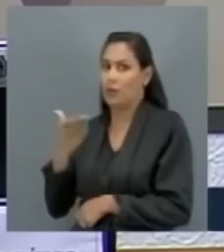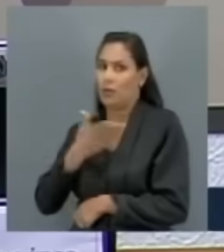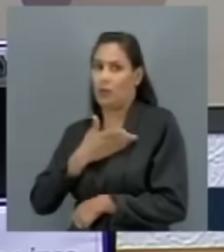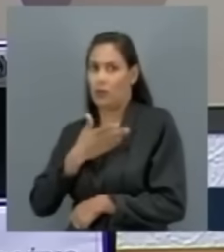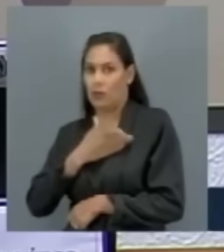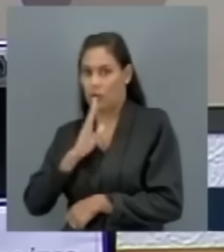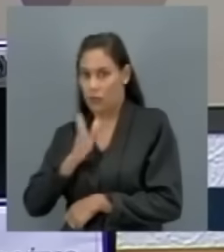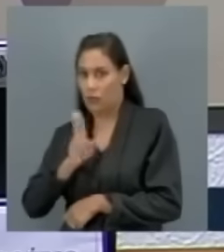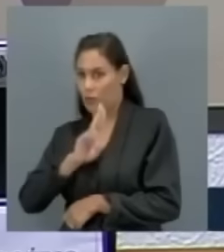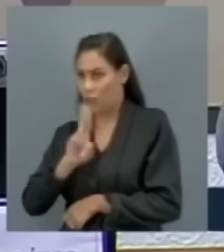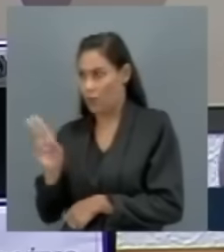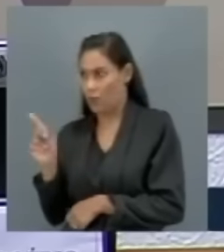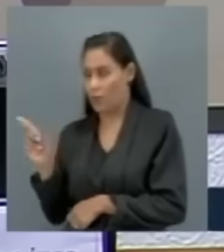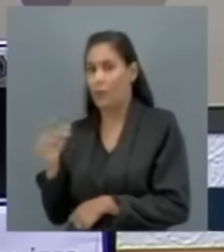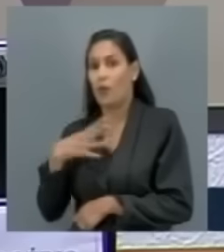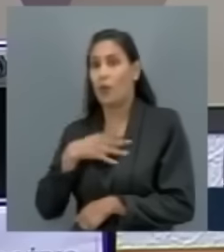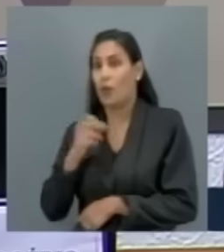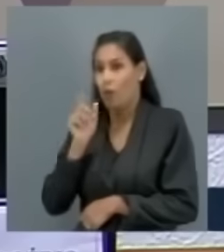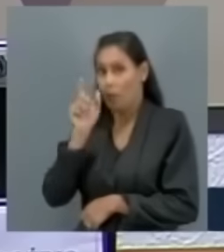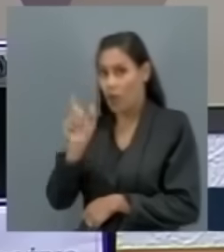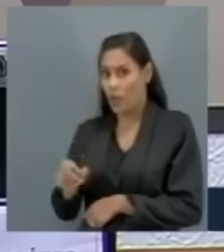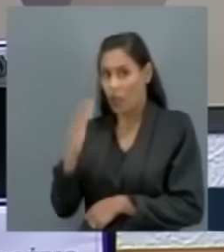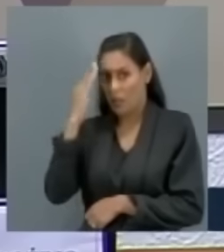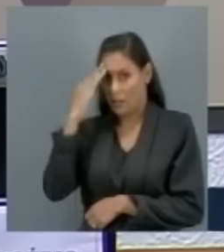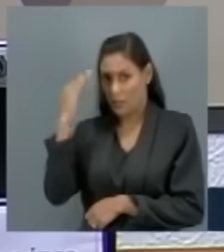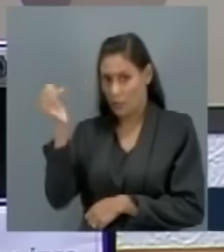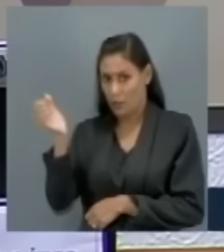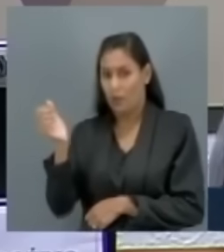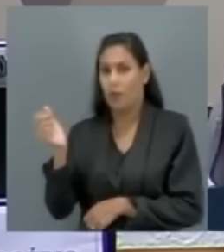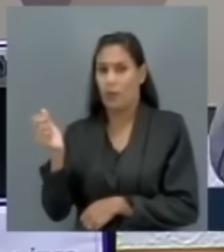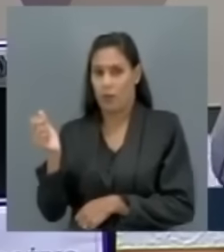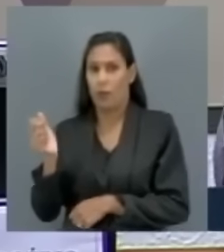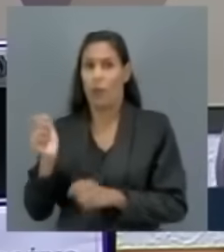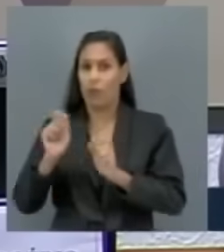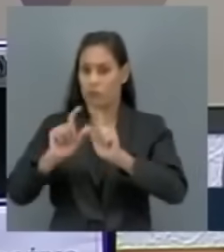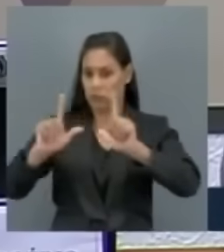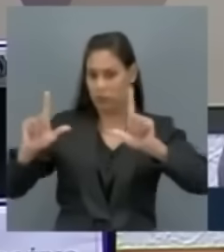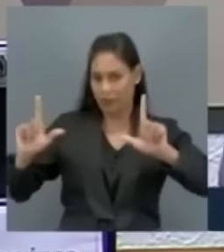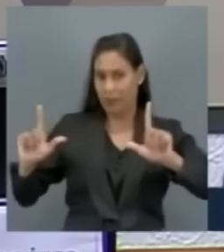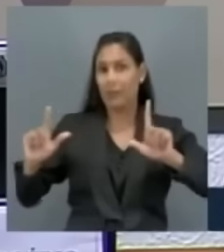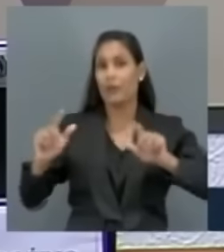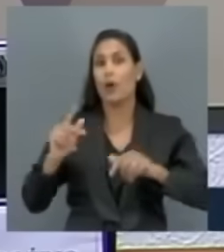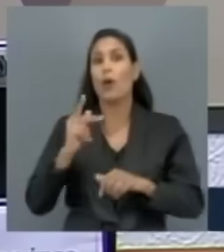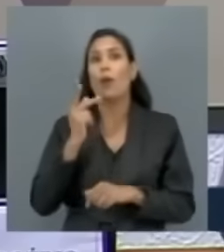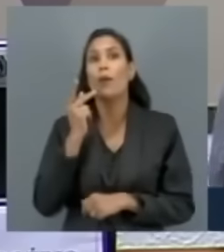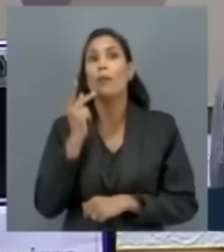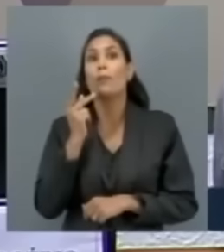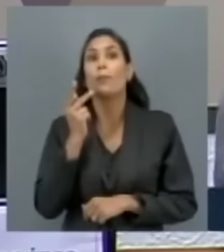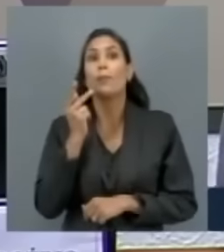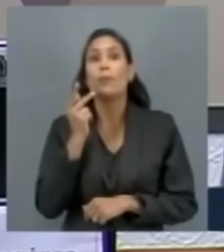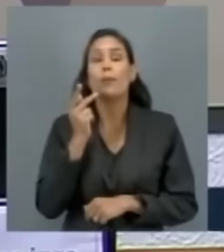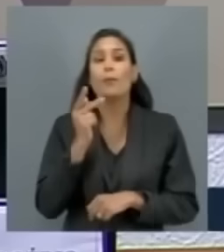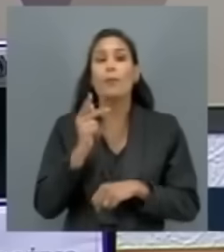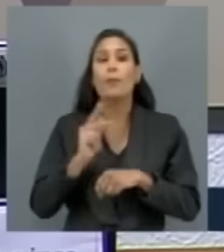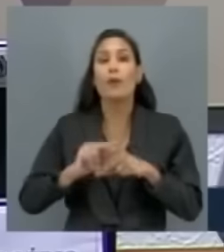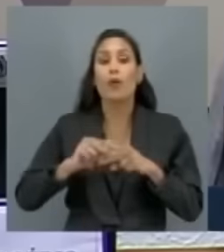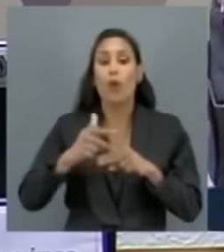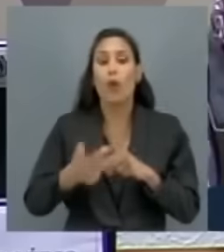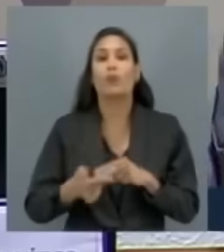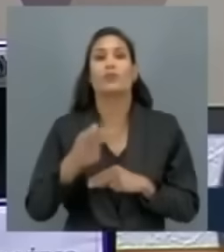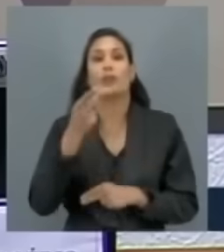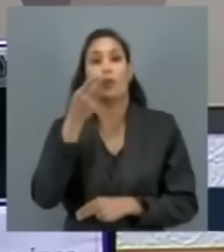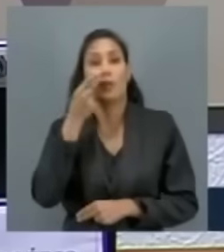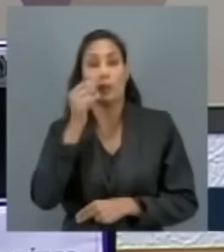num programa de televisão nacional, de enorme audiência, e por causa do pai usar drogas na frente dele, nos